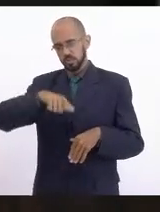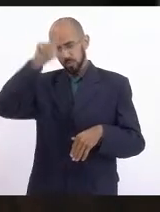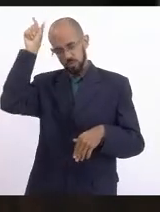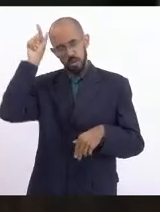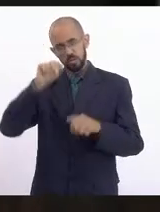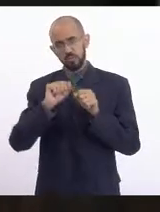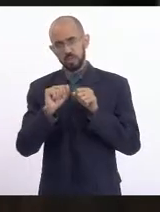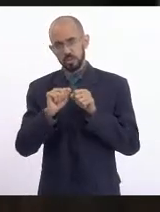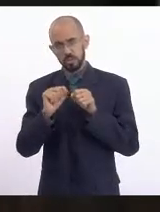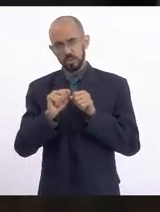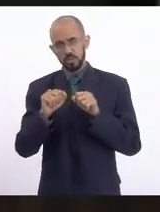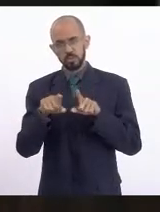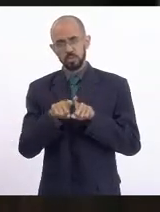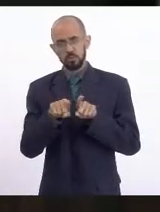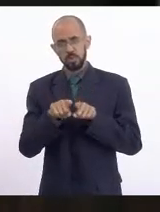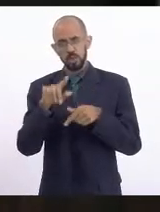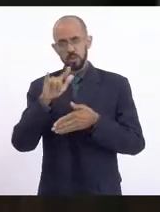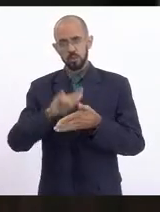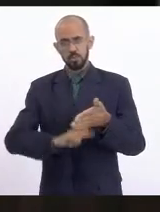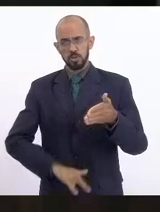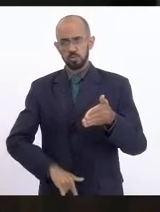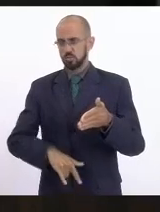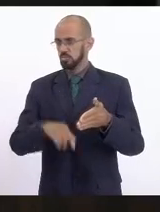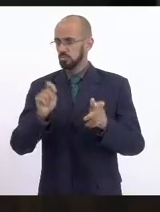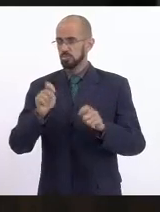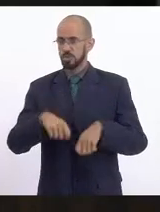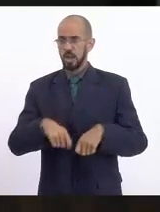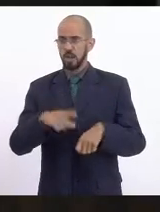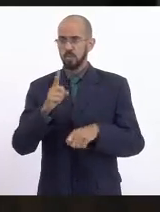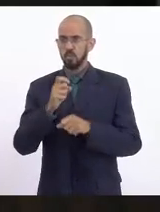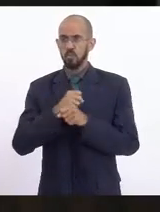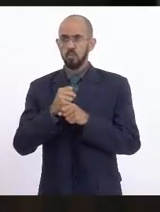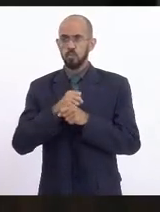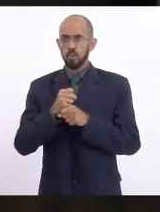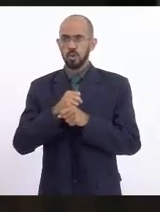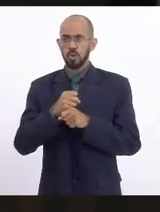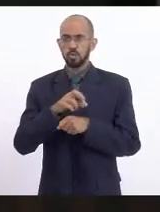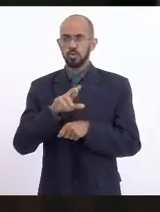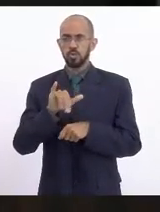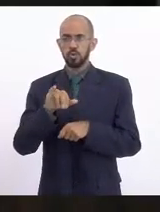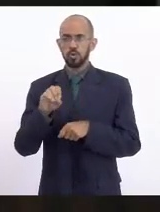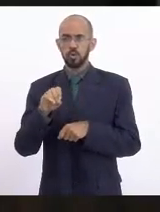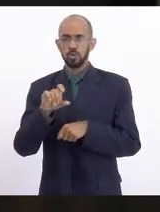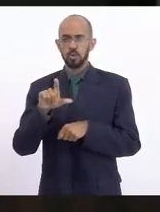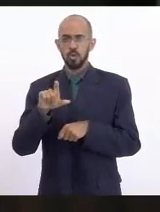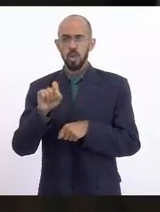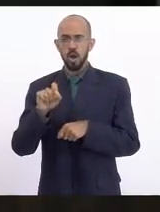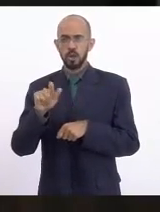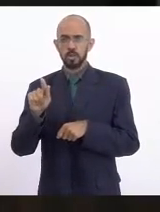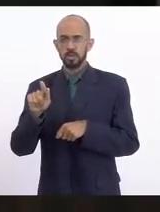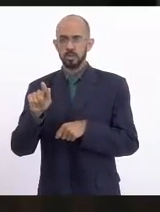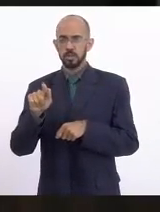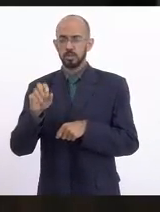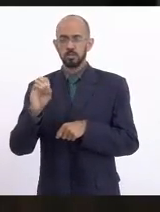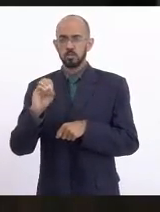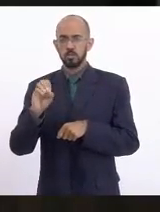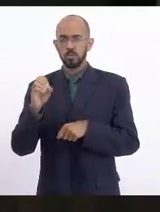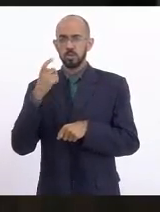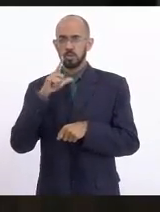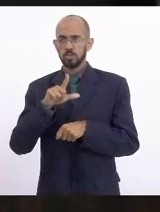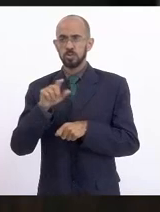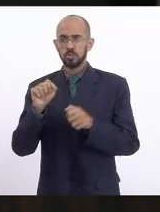notificações não dá para a um ano regulamentado o rio logo e ninguém conseguiu aderir tem três ou quatro